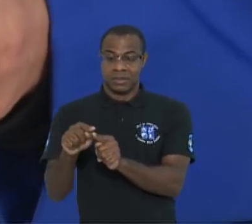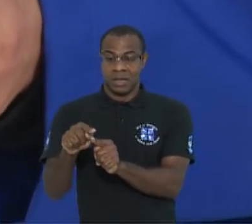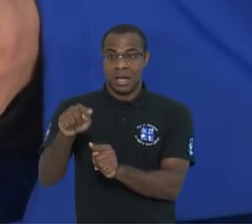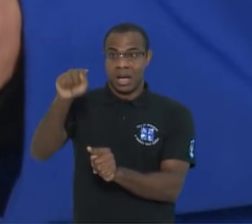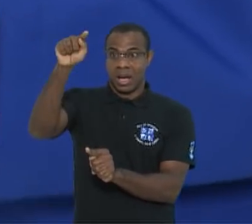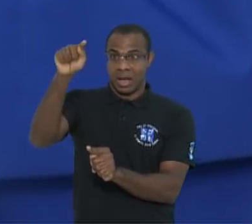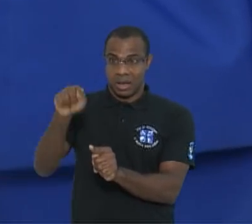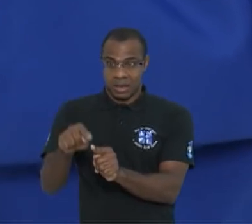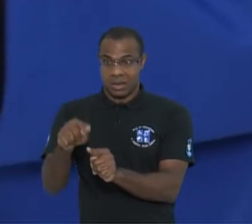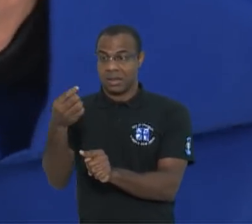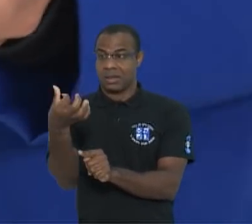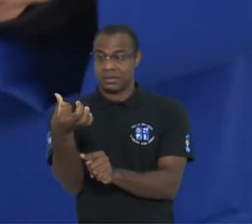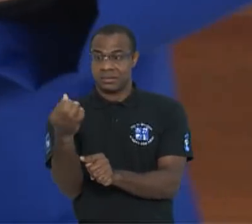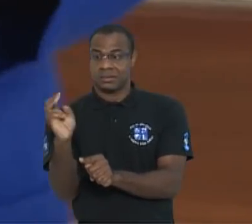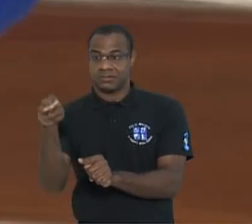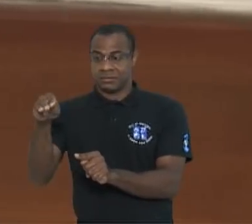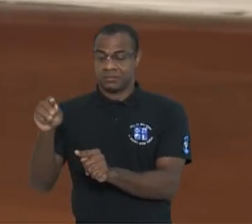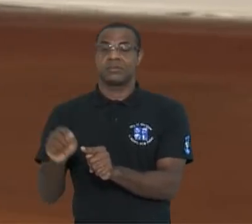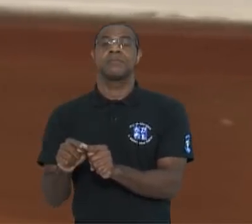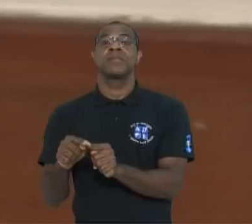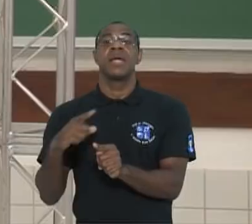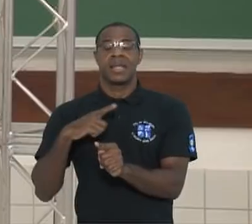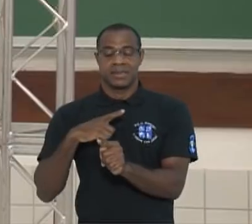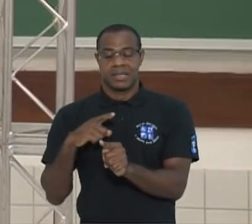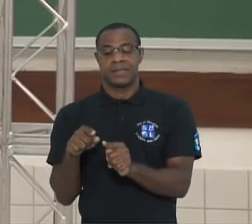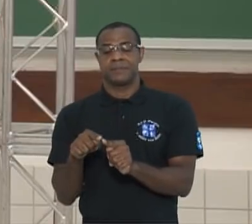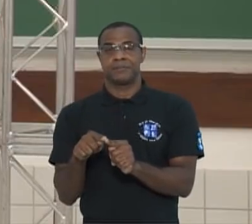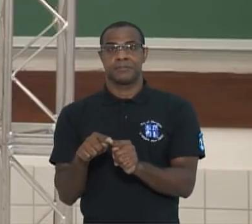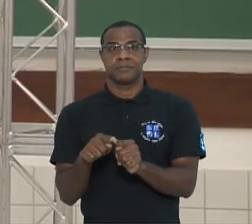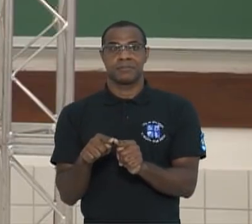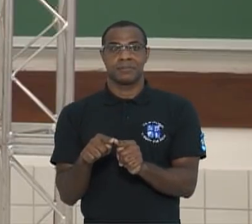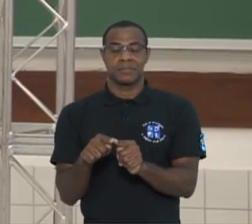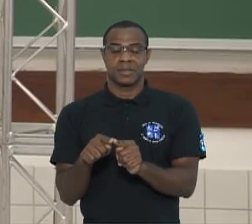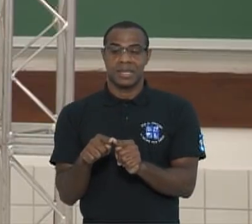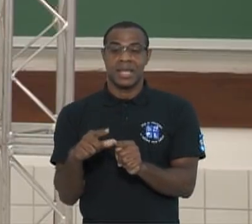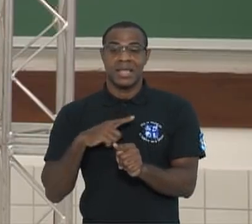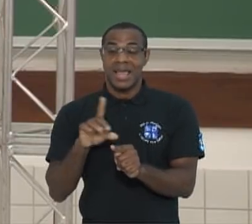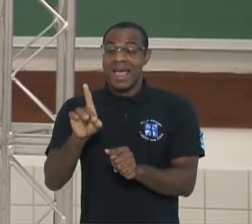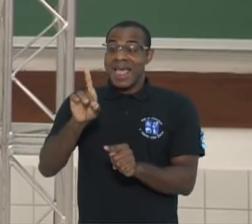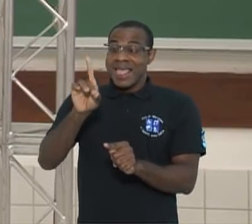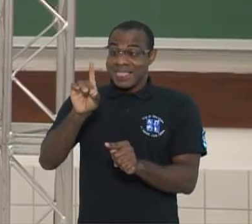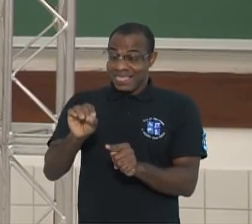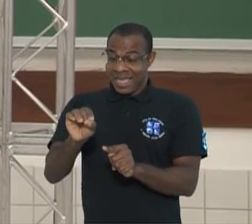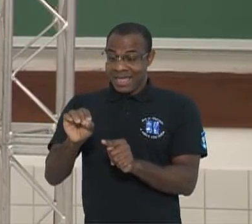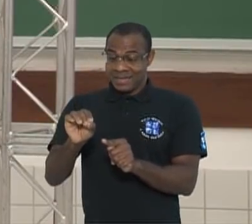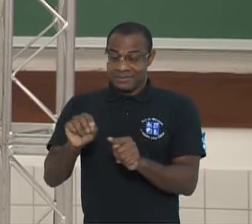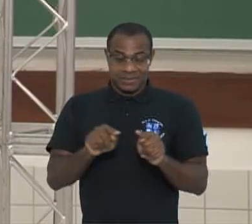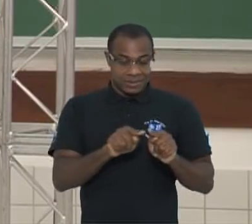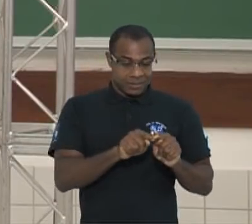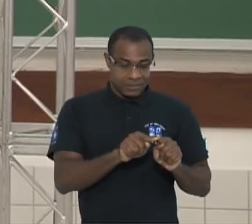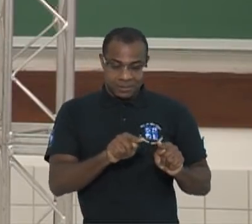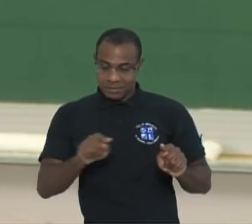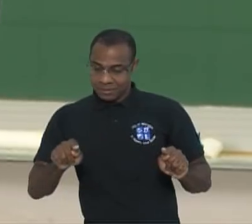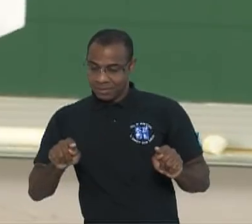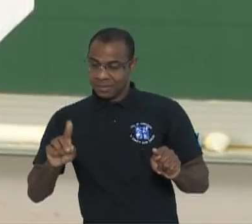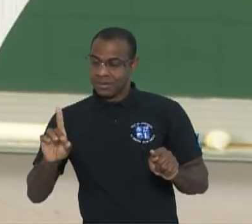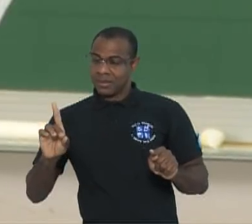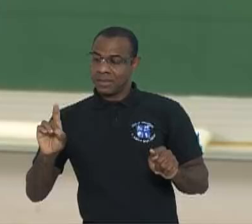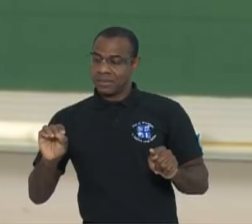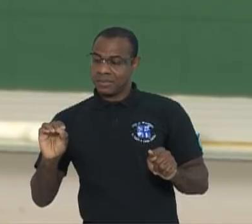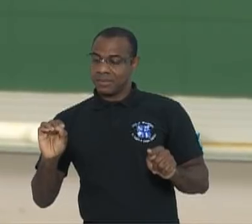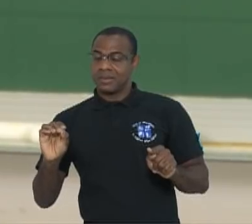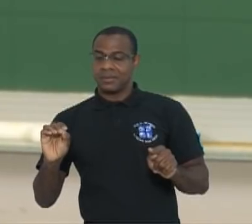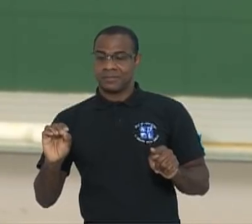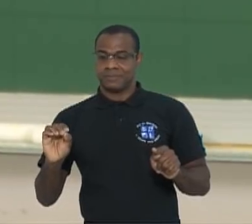6 centímetros de altura. Nós temos 10 centímetros de comprimento. E